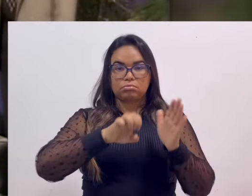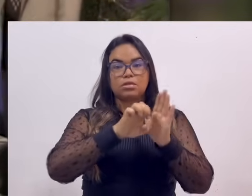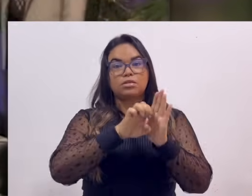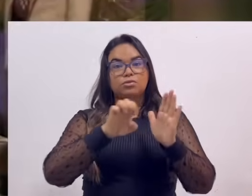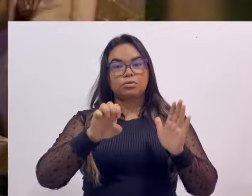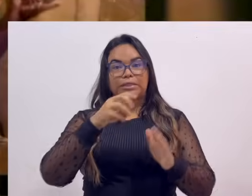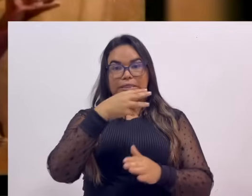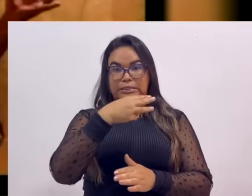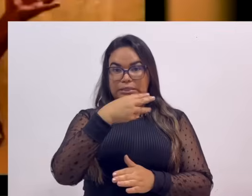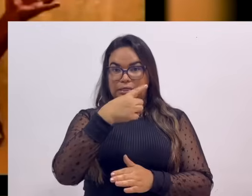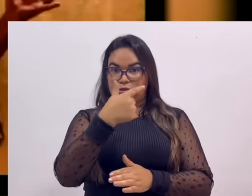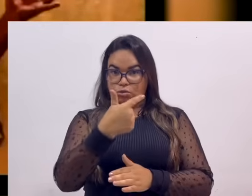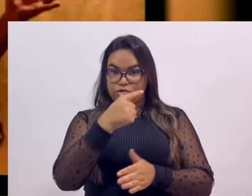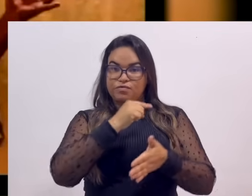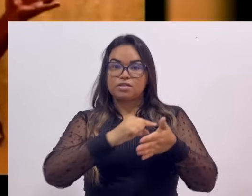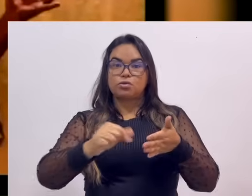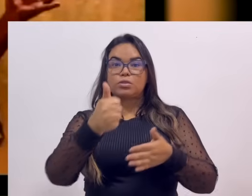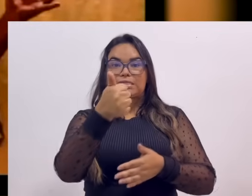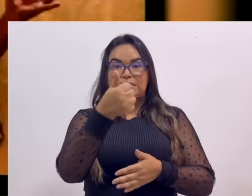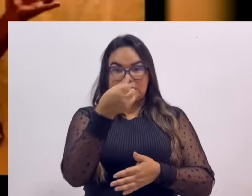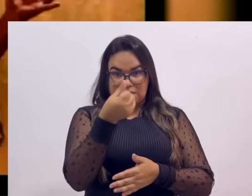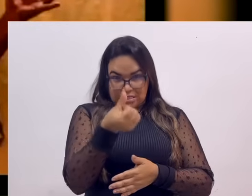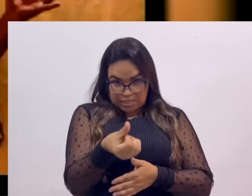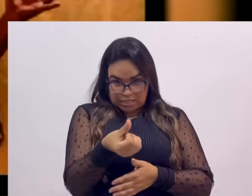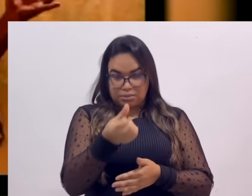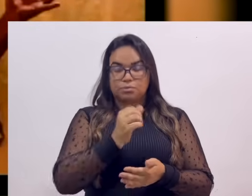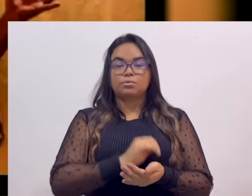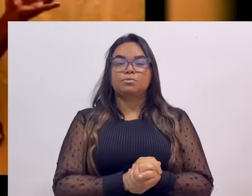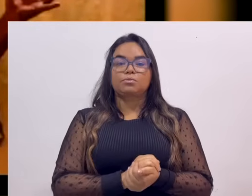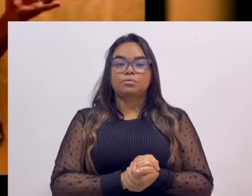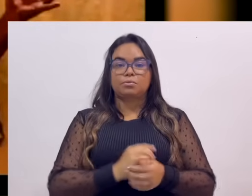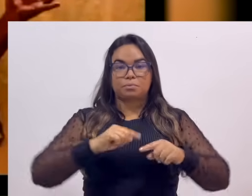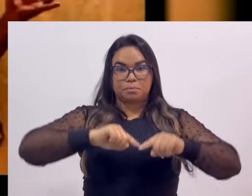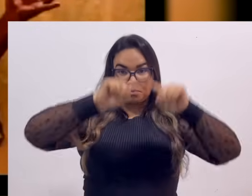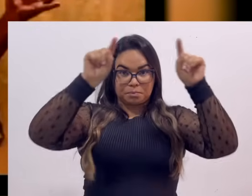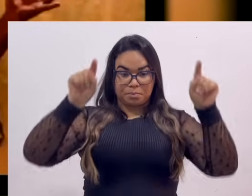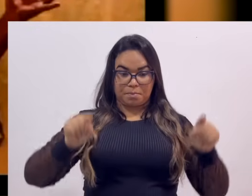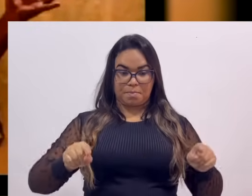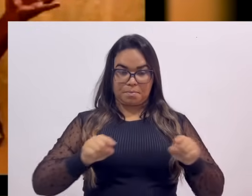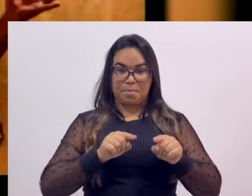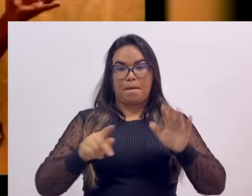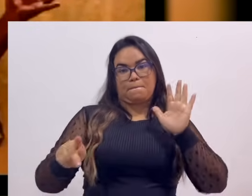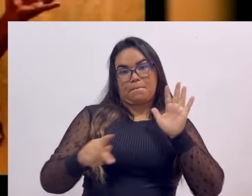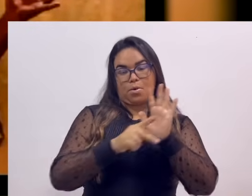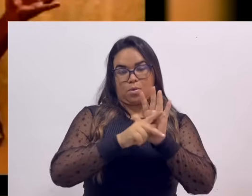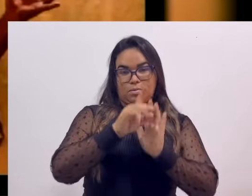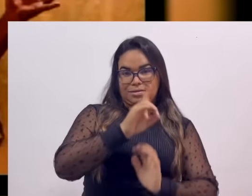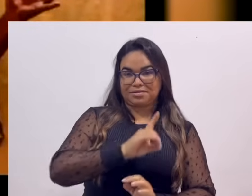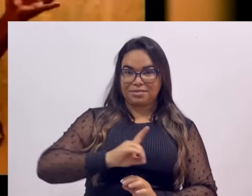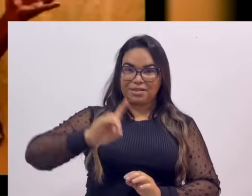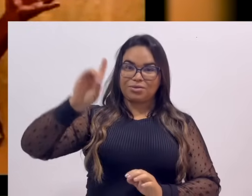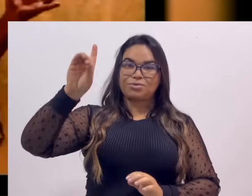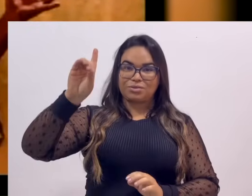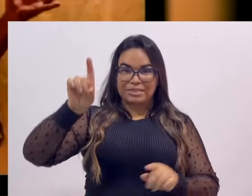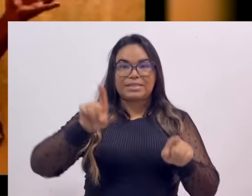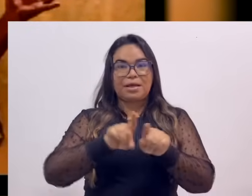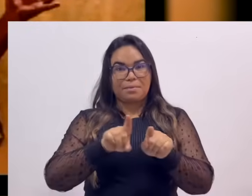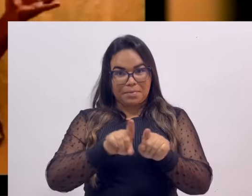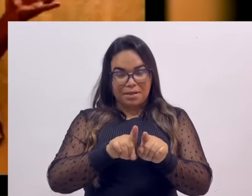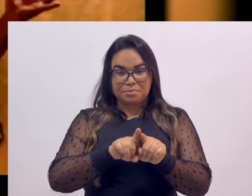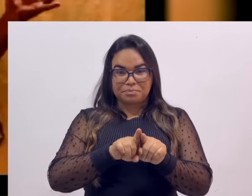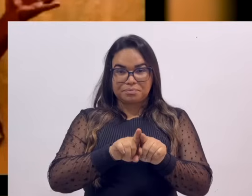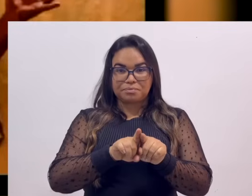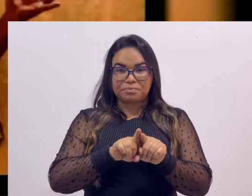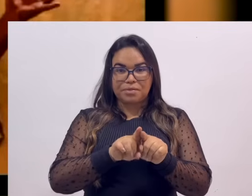Êxodo 32, versículo 16 diz, E aquelas tábuas eram obra de Deus, também as escrituras